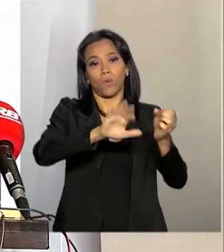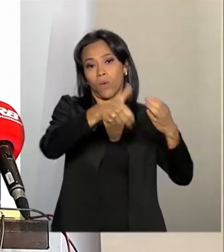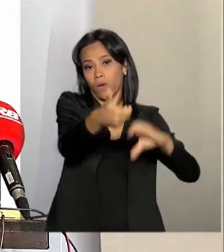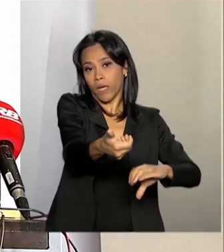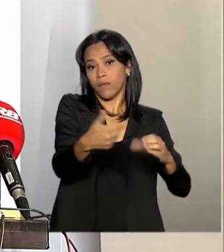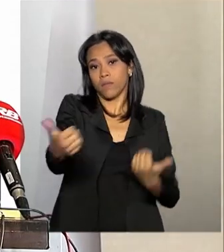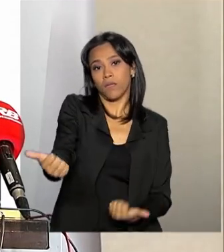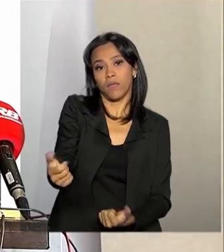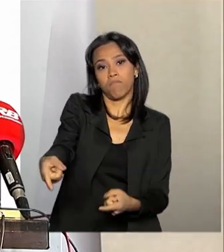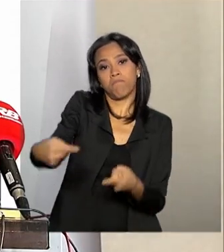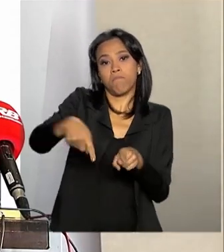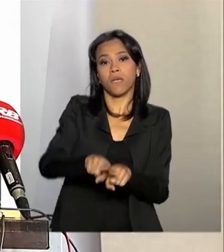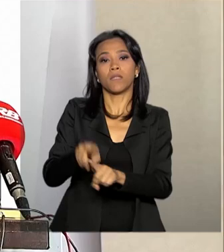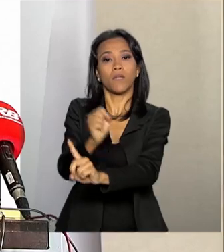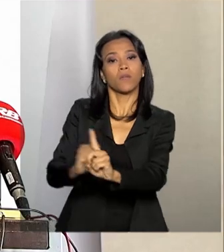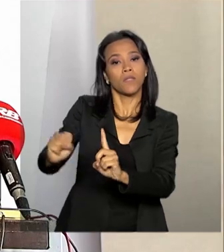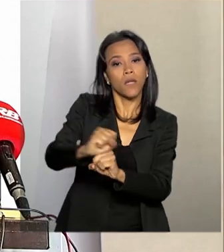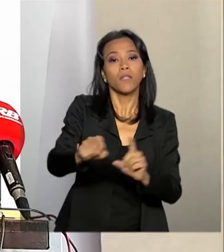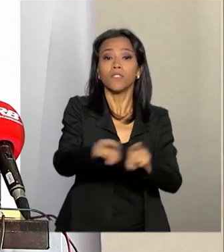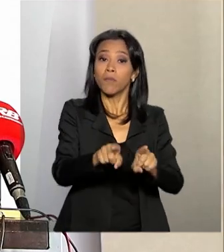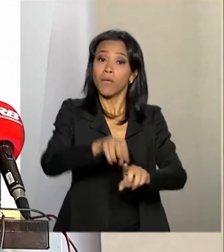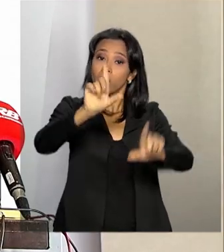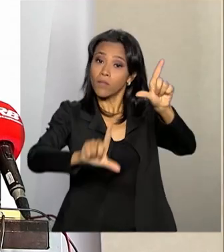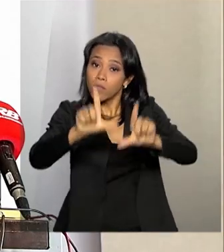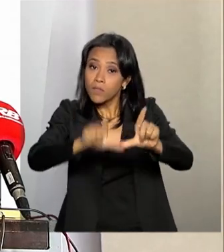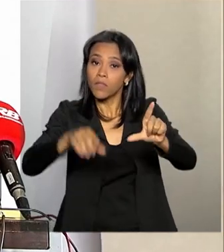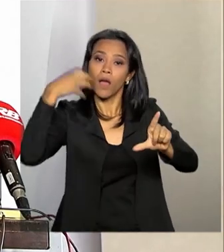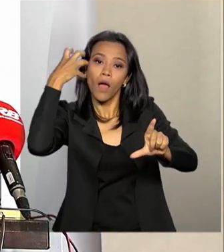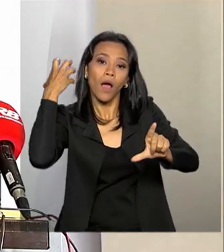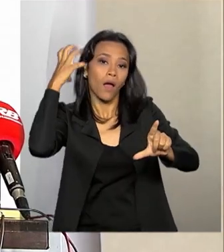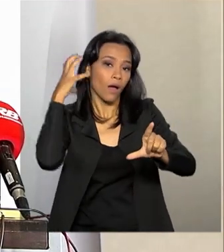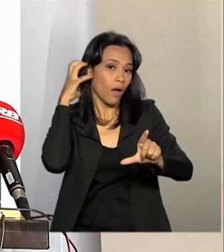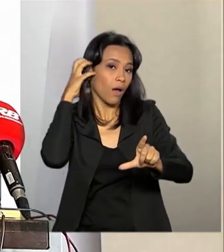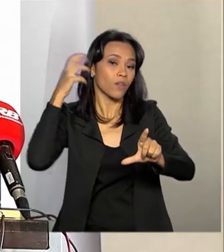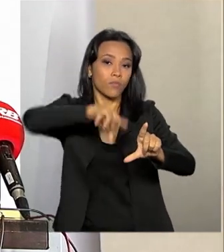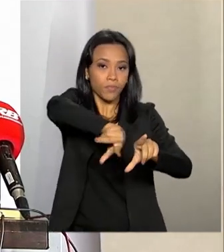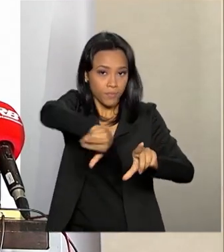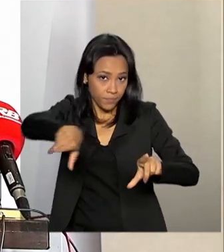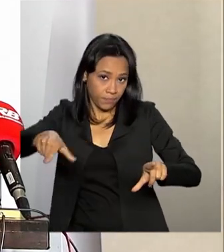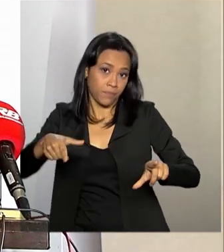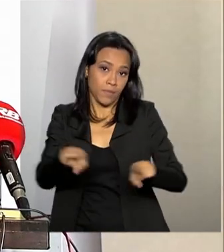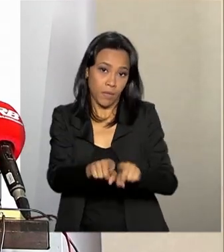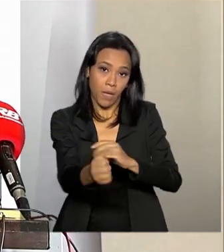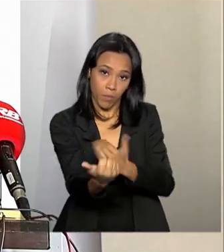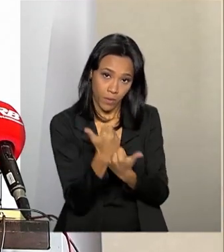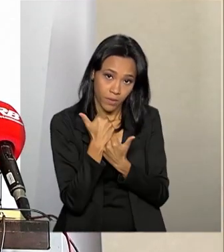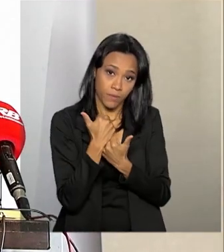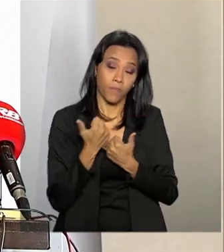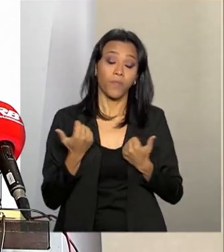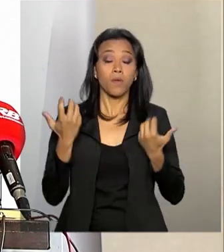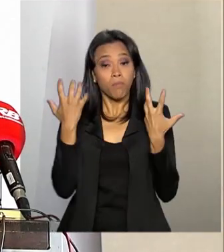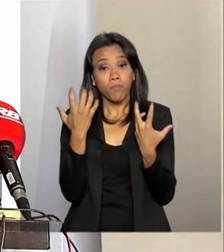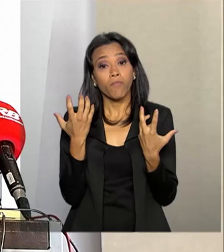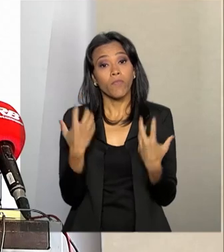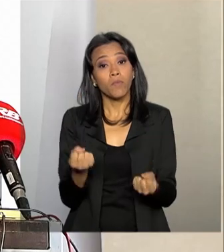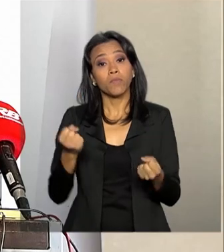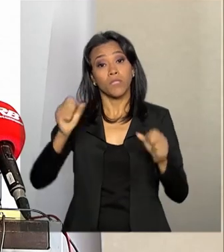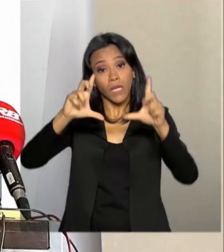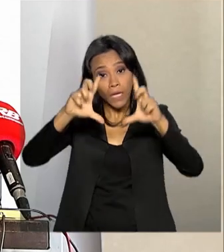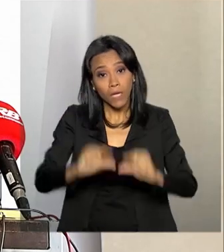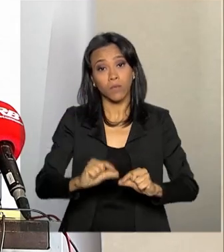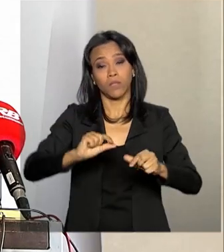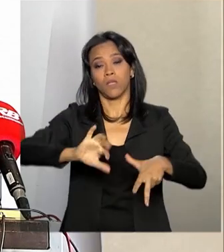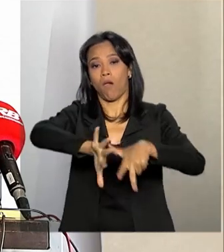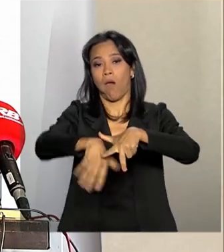com a sociedade e com a imprensa. É importante nós, vamos dizer, diminuirmos a corrupção no Brasil, porque isso